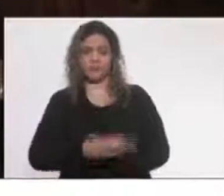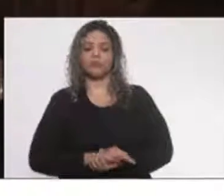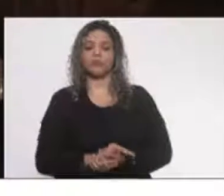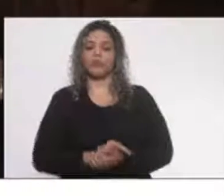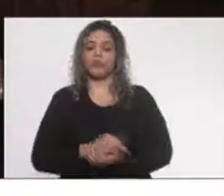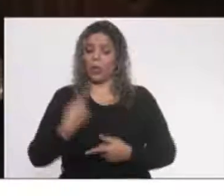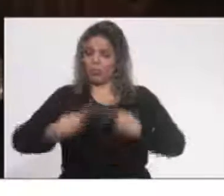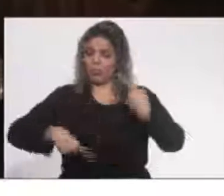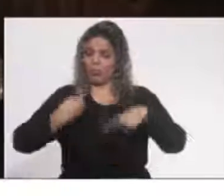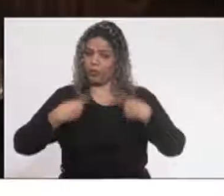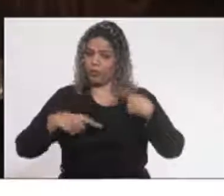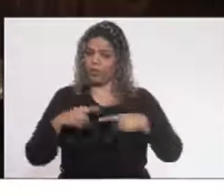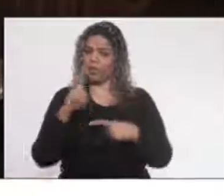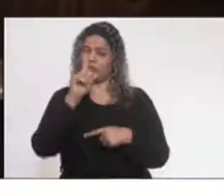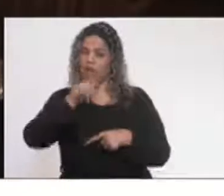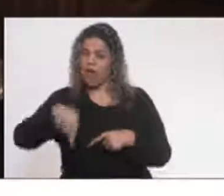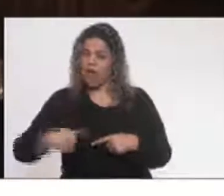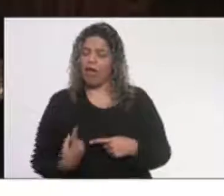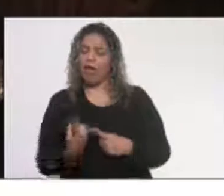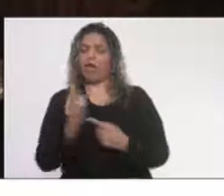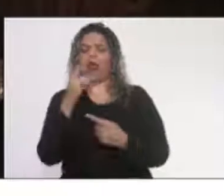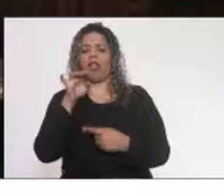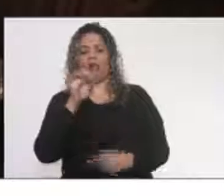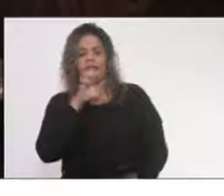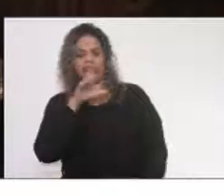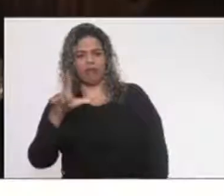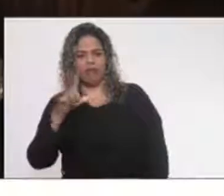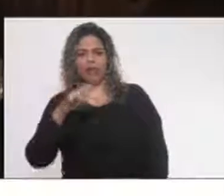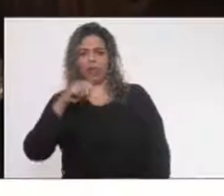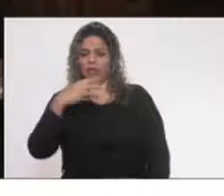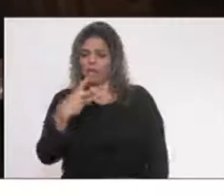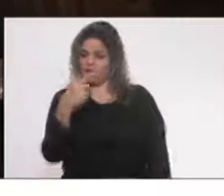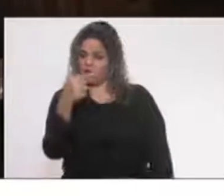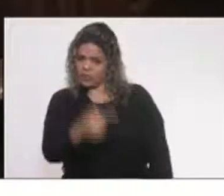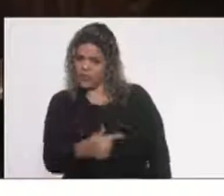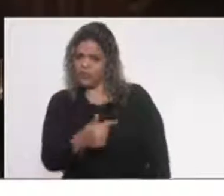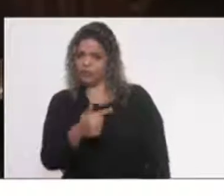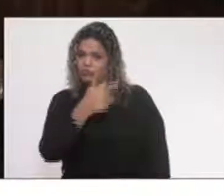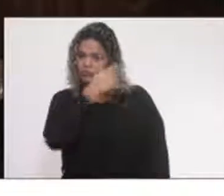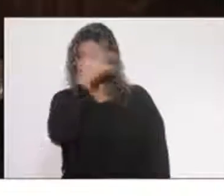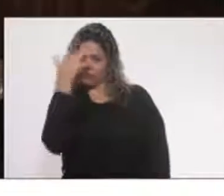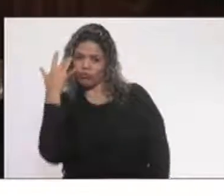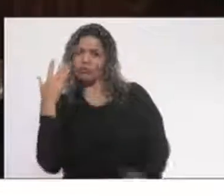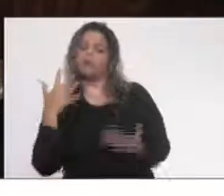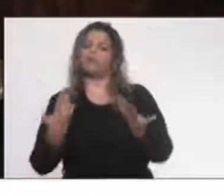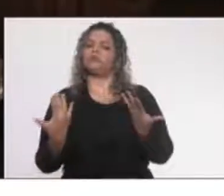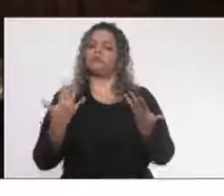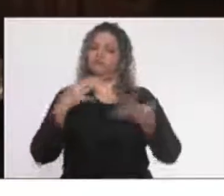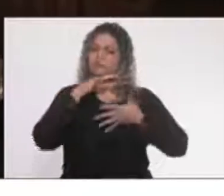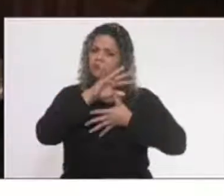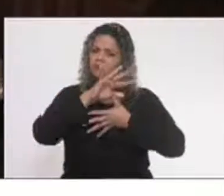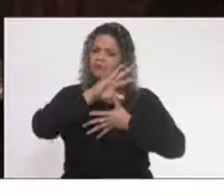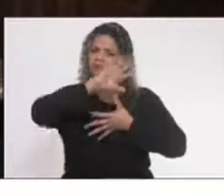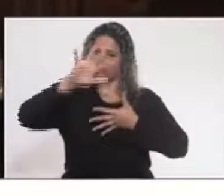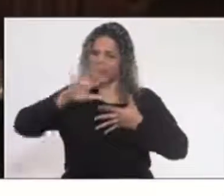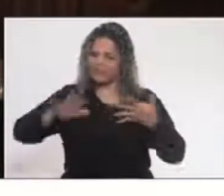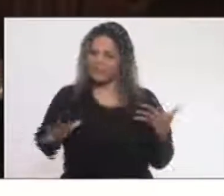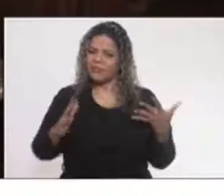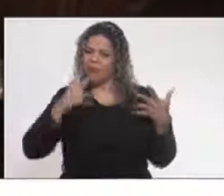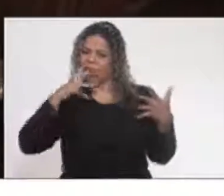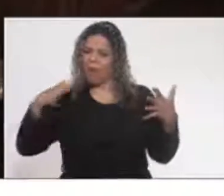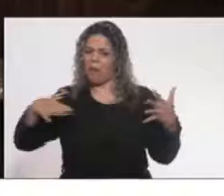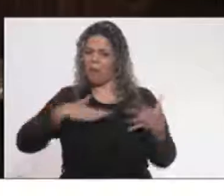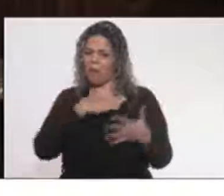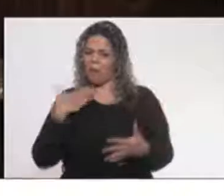que as polícias têm se tornado mais letais. Dos 37 casos mapeados de chacina no